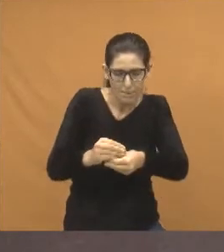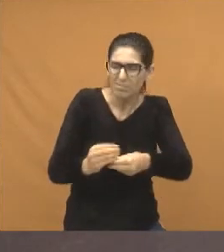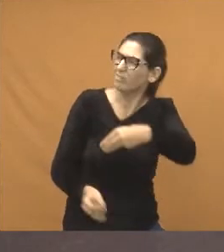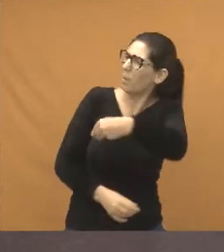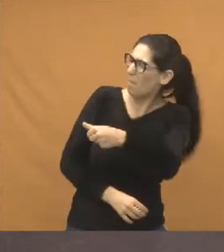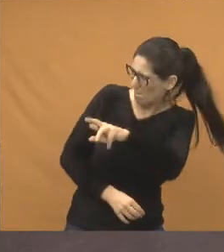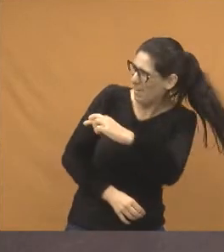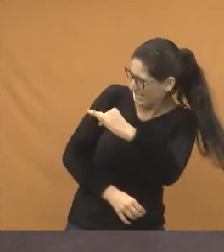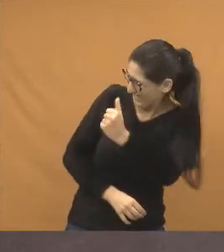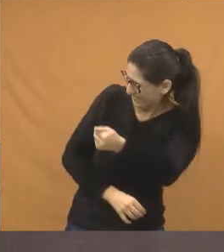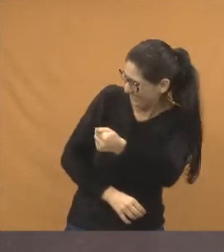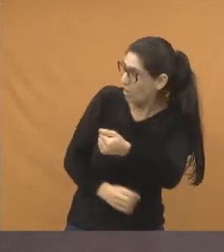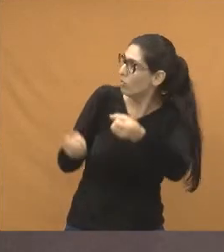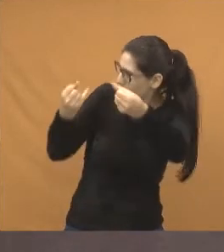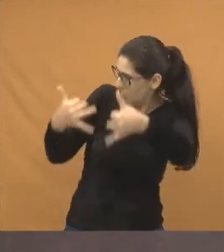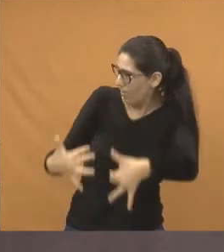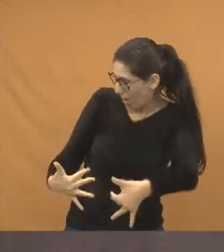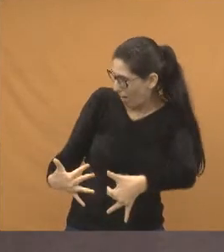Márcia,